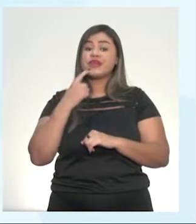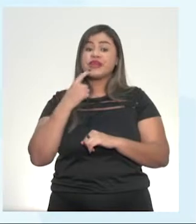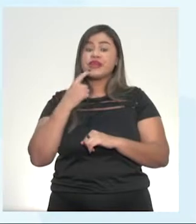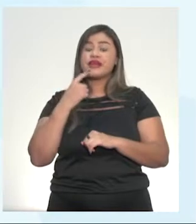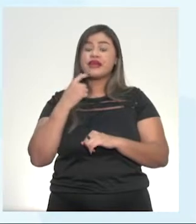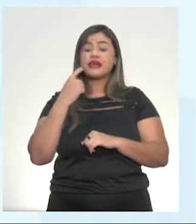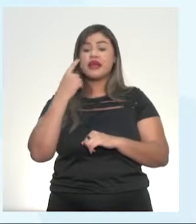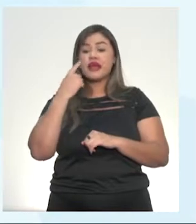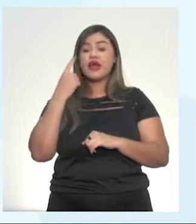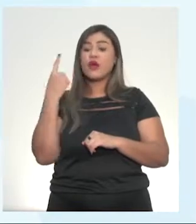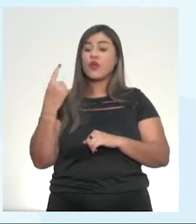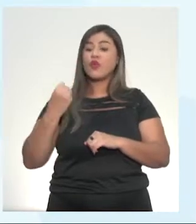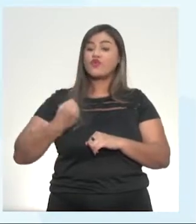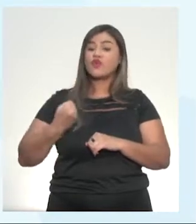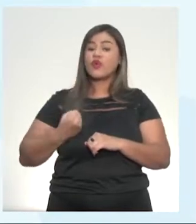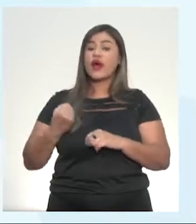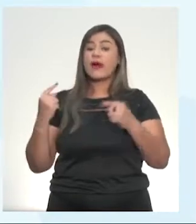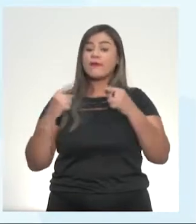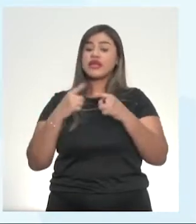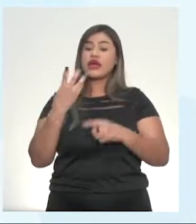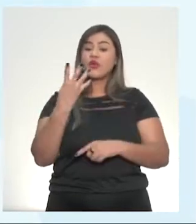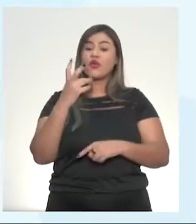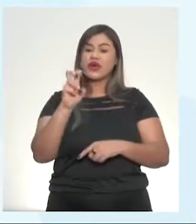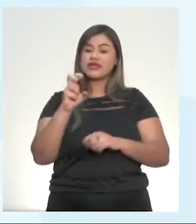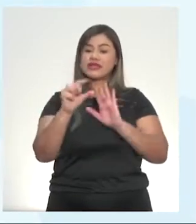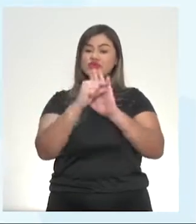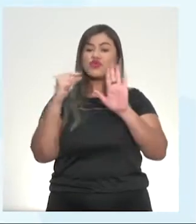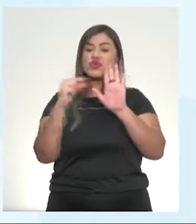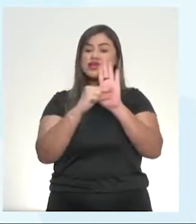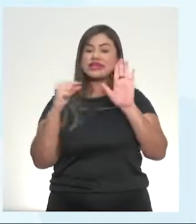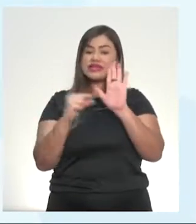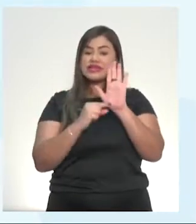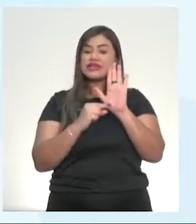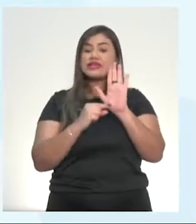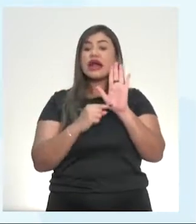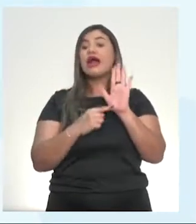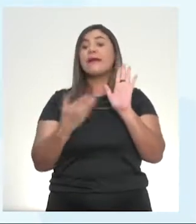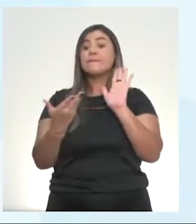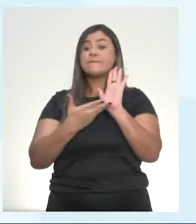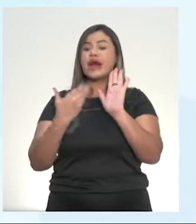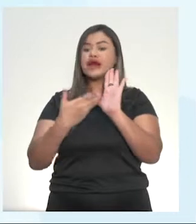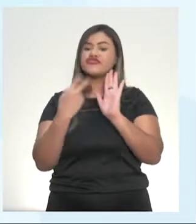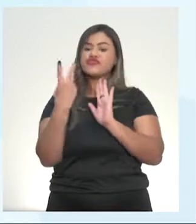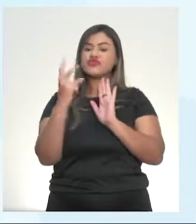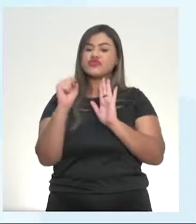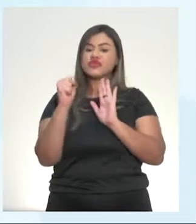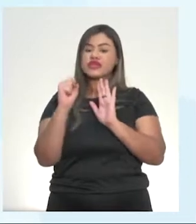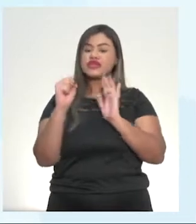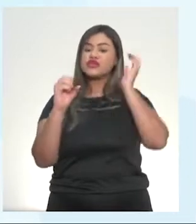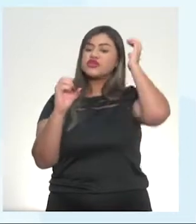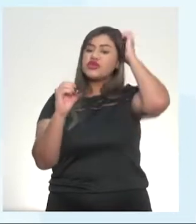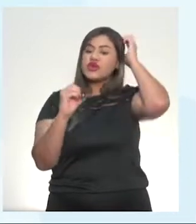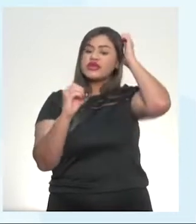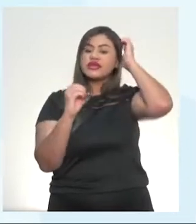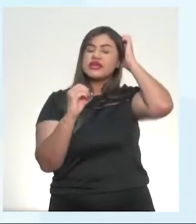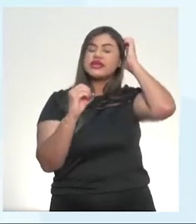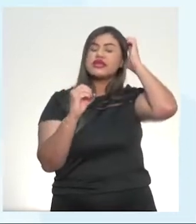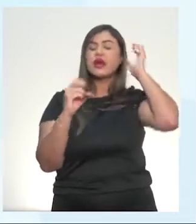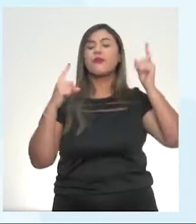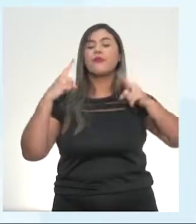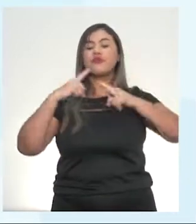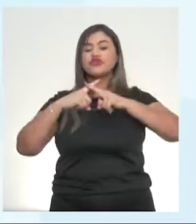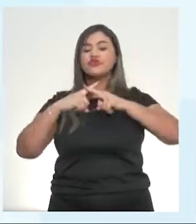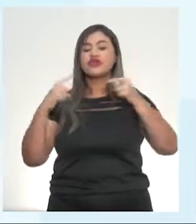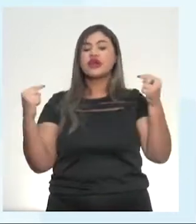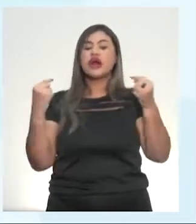1, 45 linhas, e a grandeza 2, 280 páginas. Multiplicando essas grandezas,